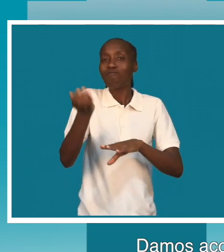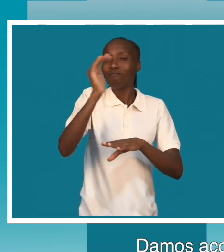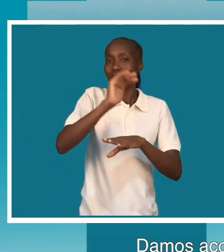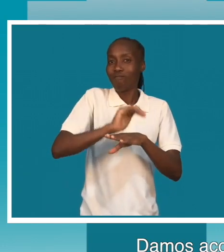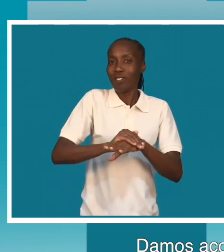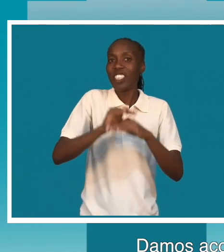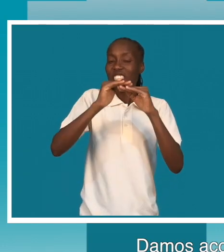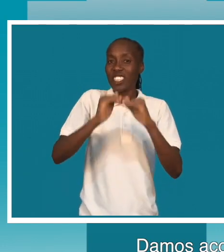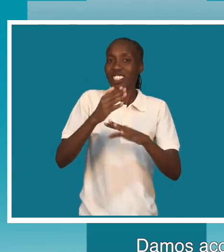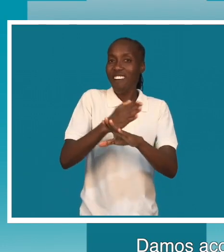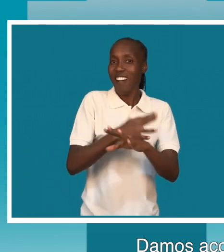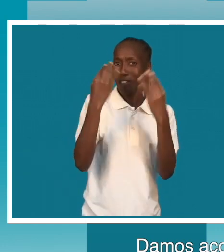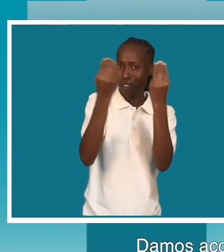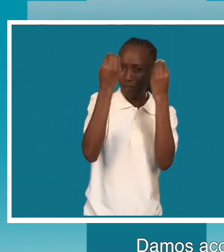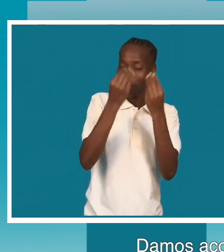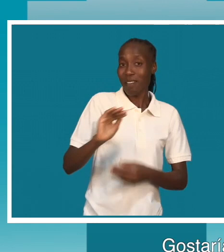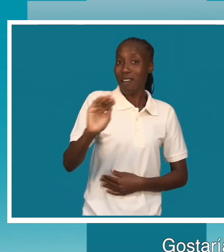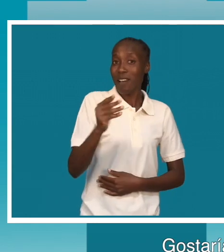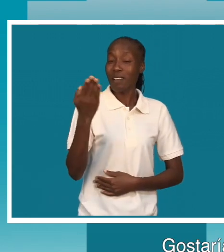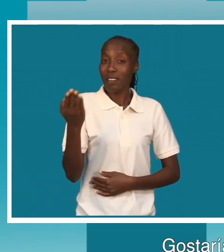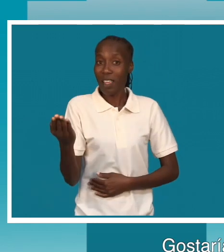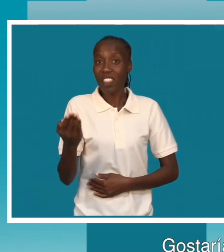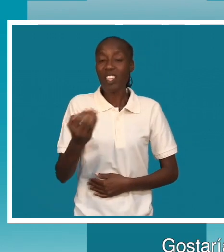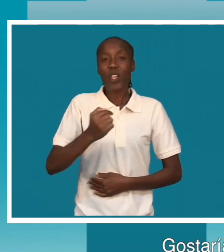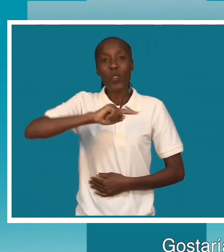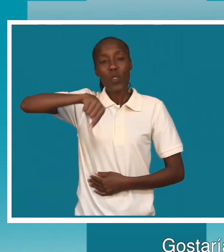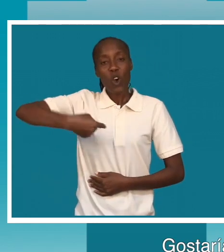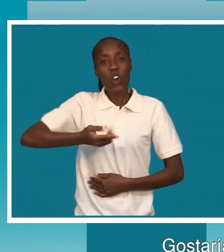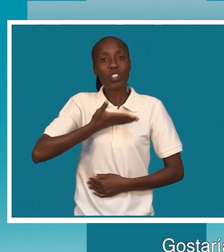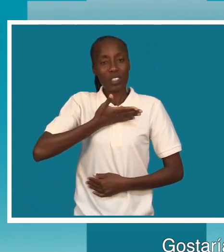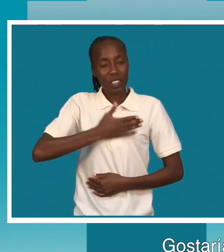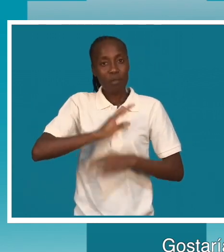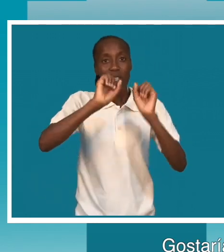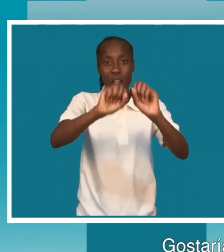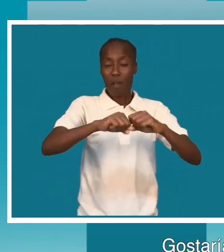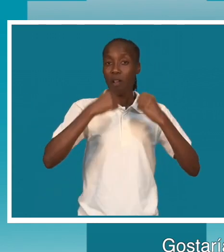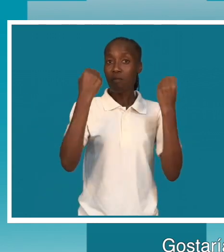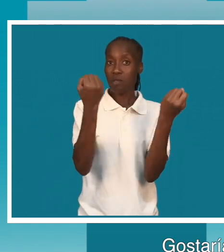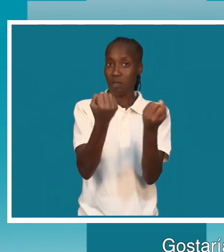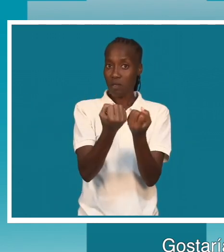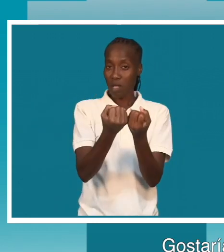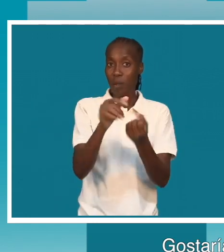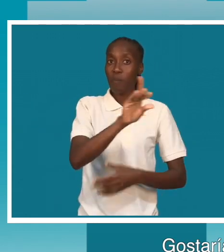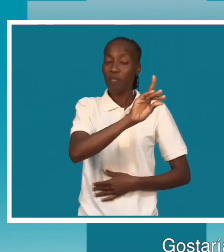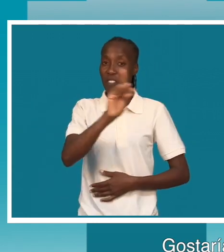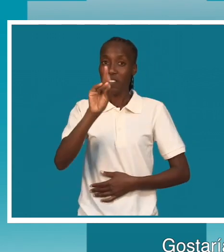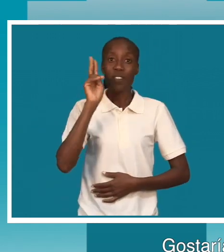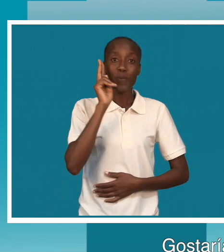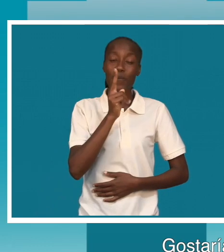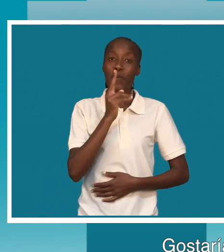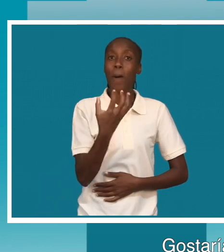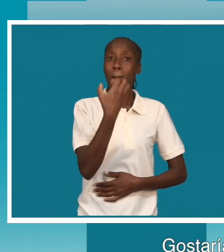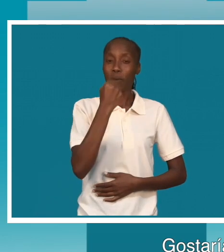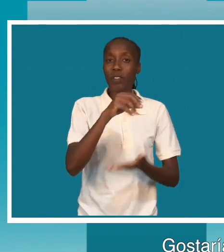ativista que esteja formado nessa área. Então gostaríamos que mesmo a própria Associação dos Deficientes e Surdos